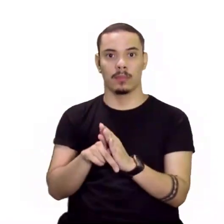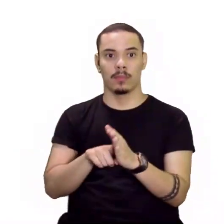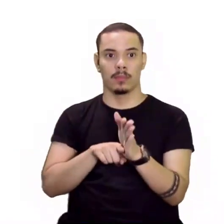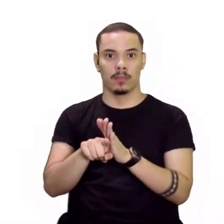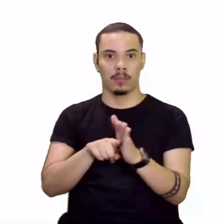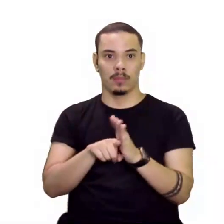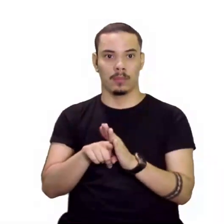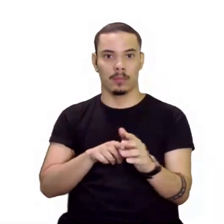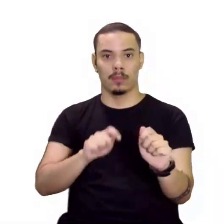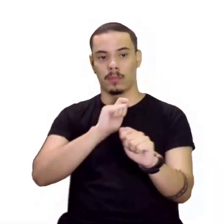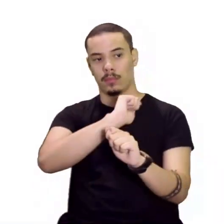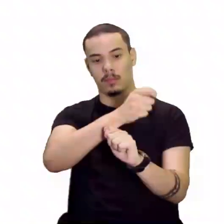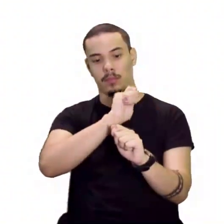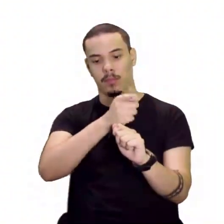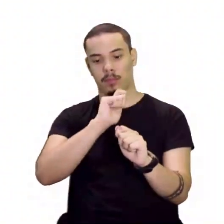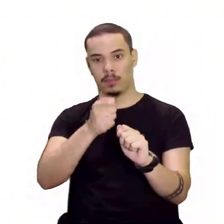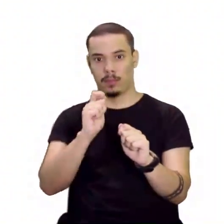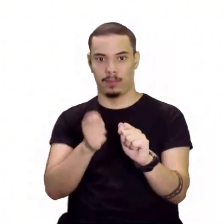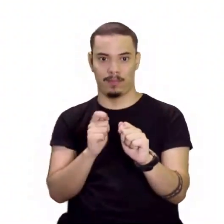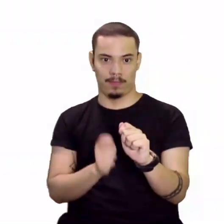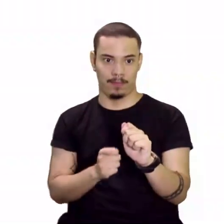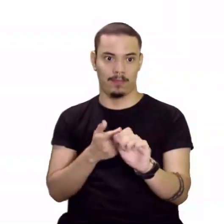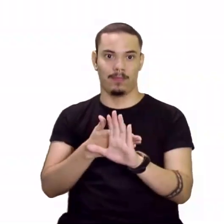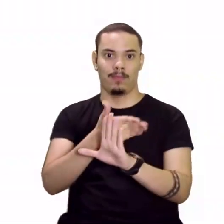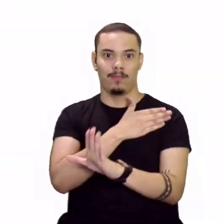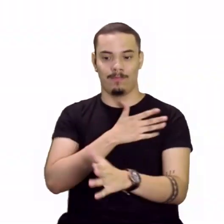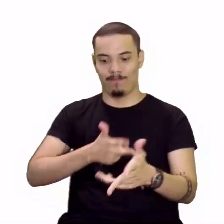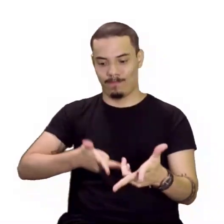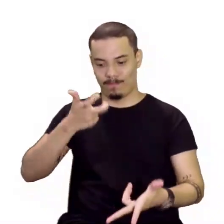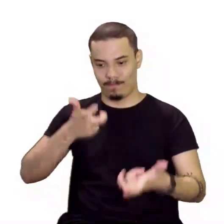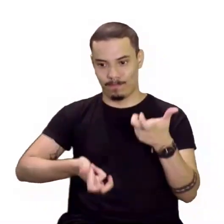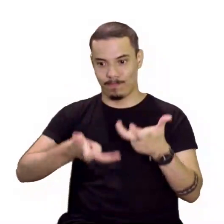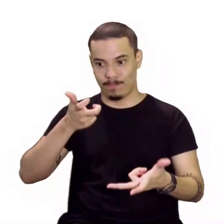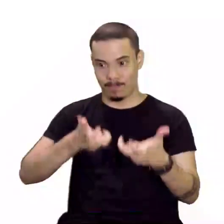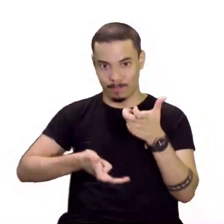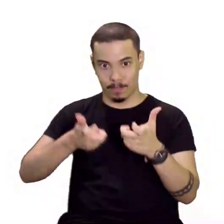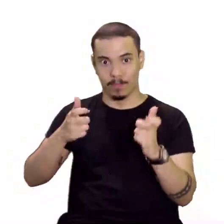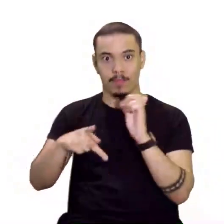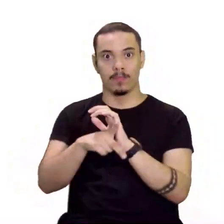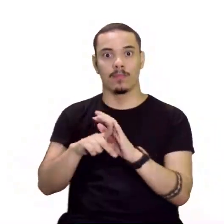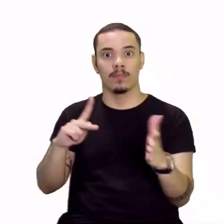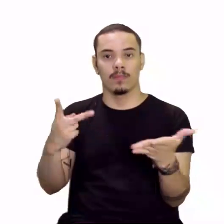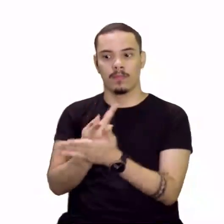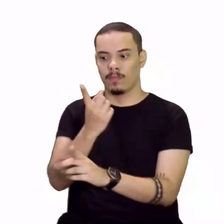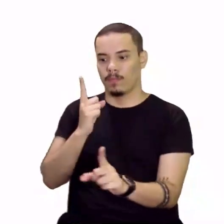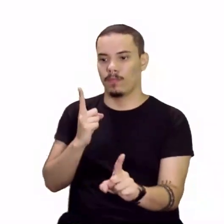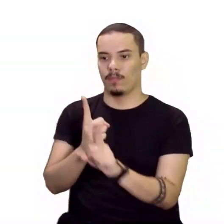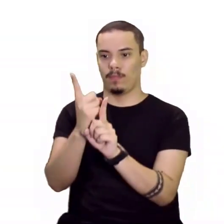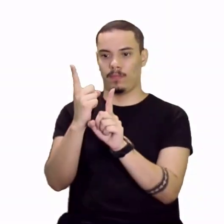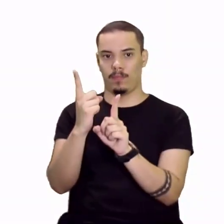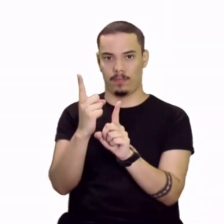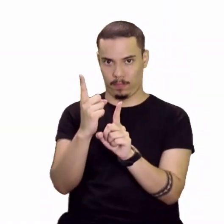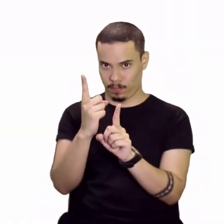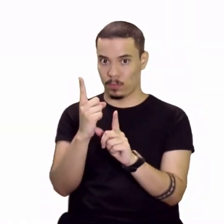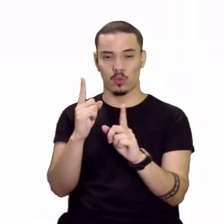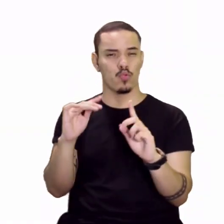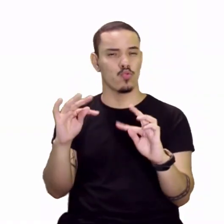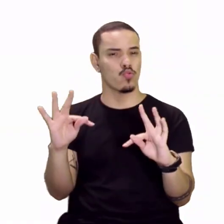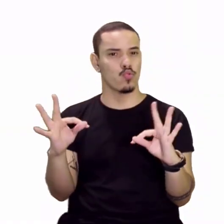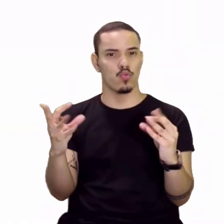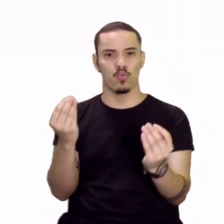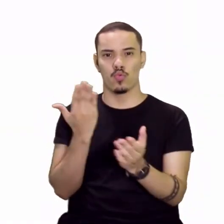paleontologia, a arqueologia, ou seja, tanta gia aqui no caminho, né? Mas tudo